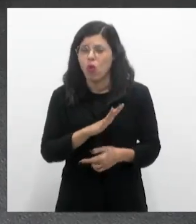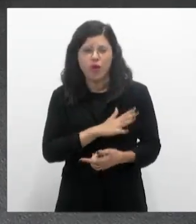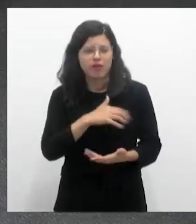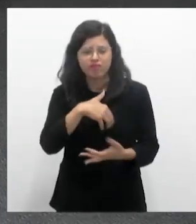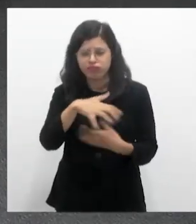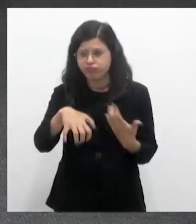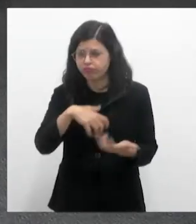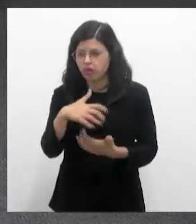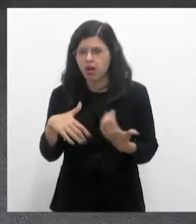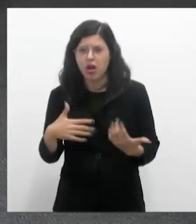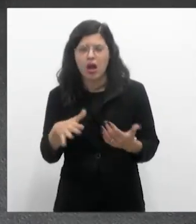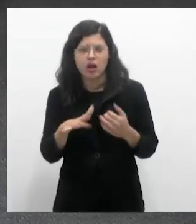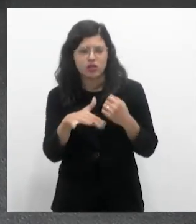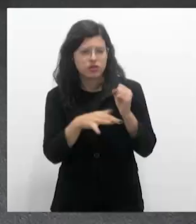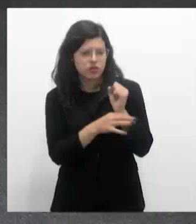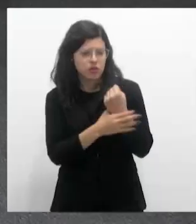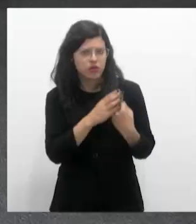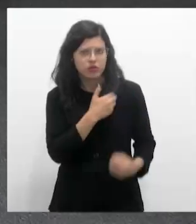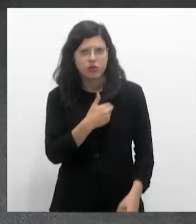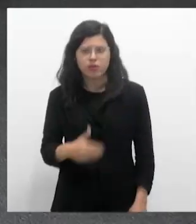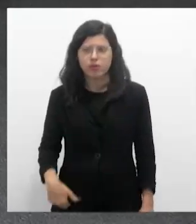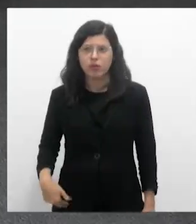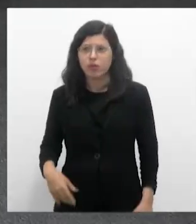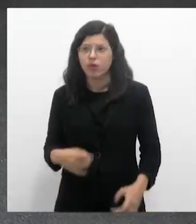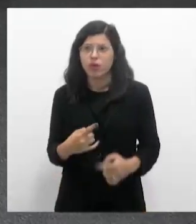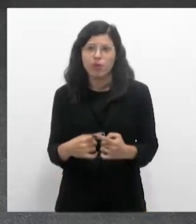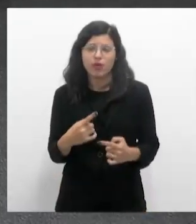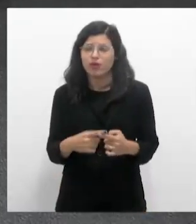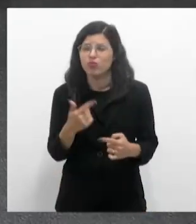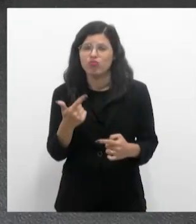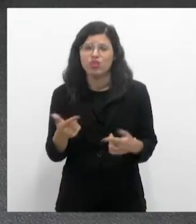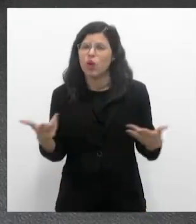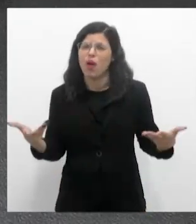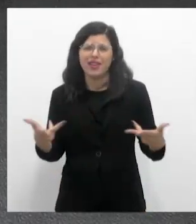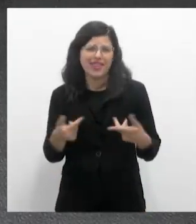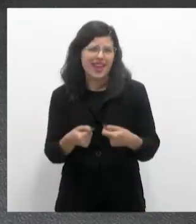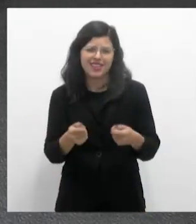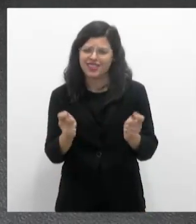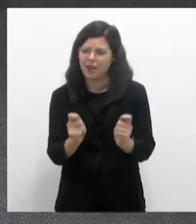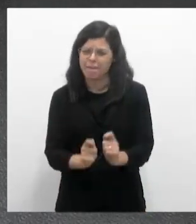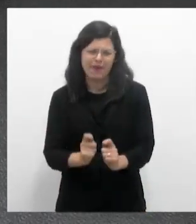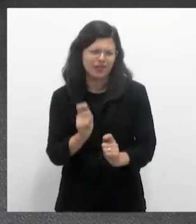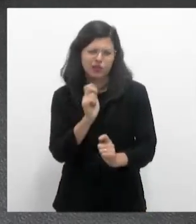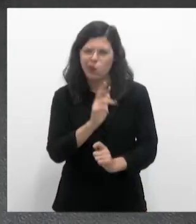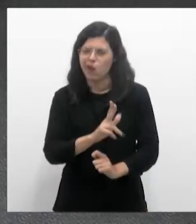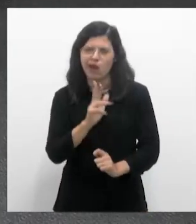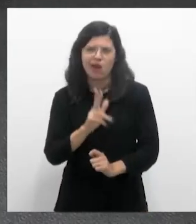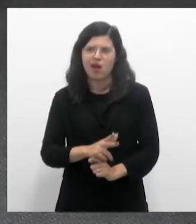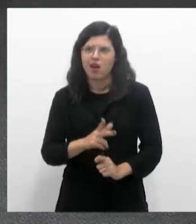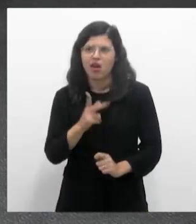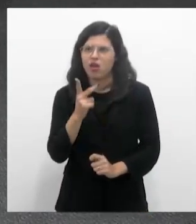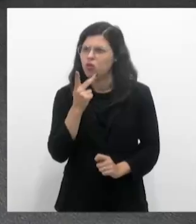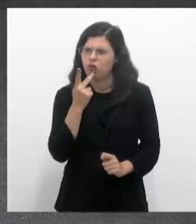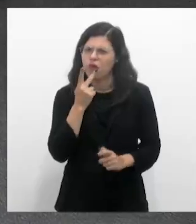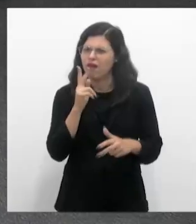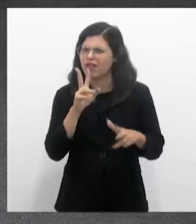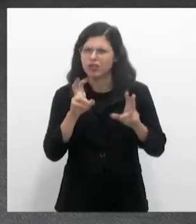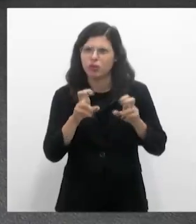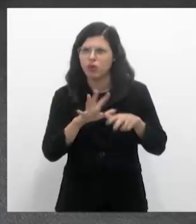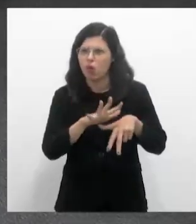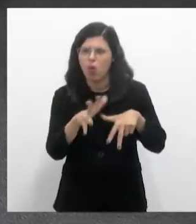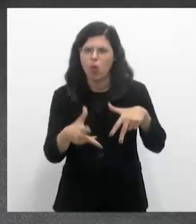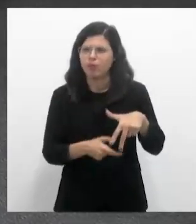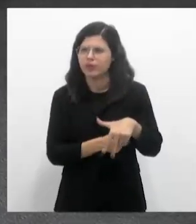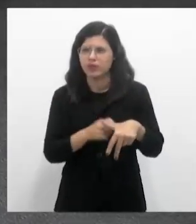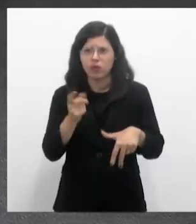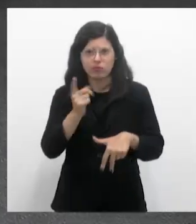por incompetência, minimamente por incompetência. Não vamos ser levianos a falar de corrupção. Mas